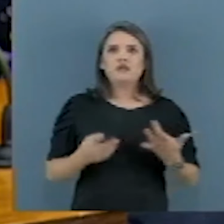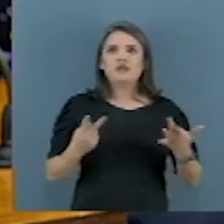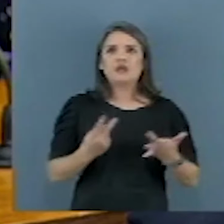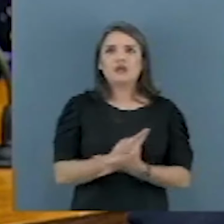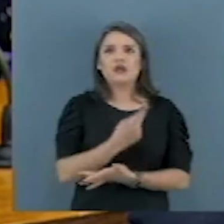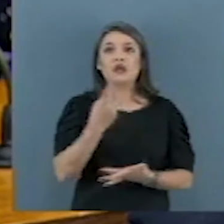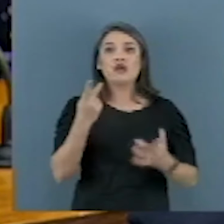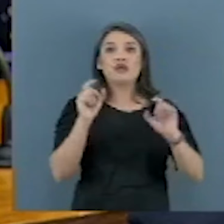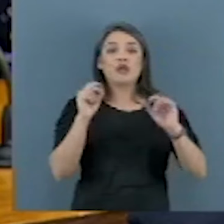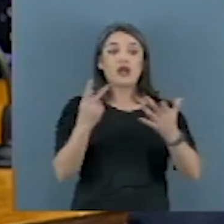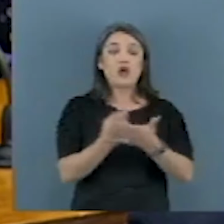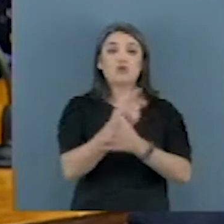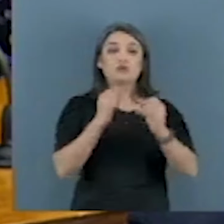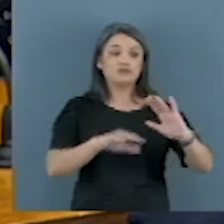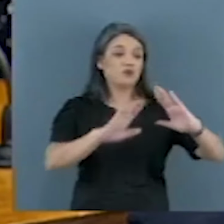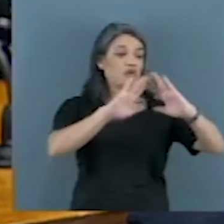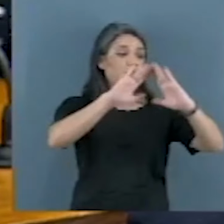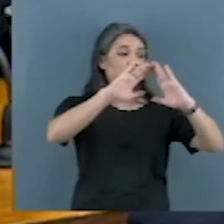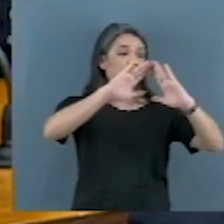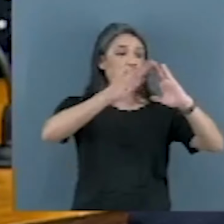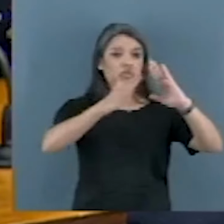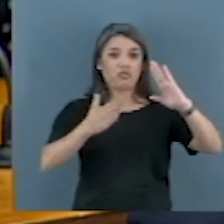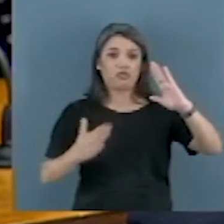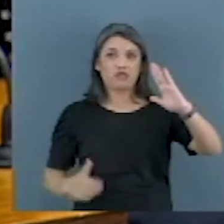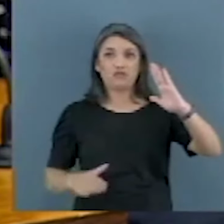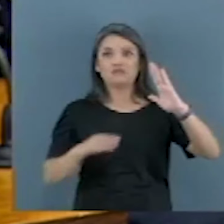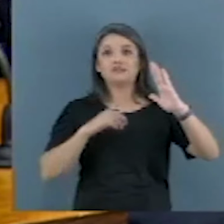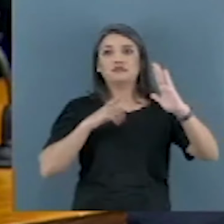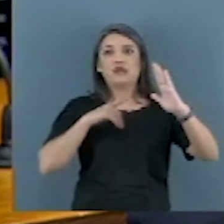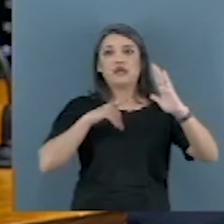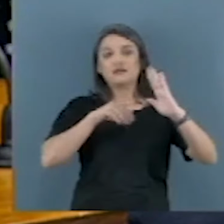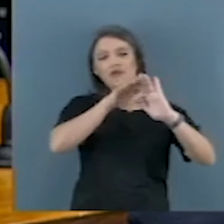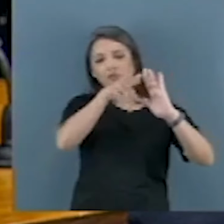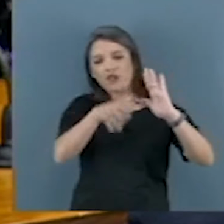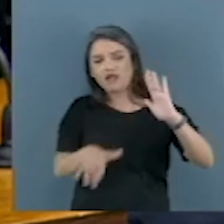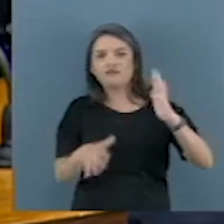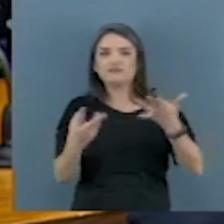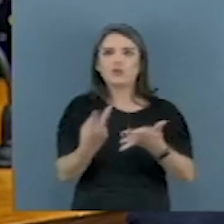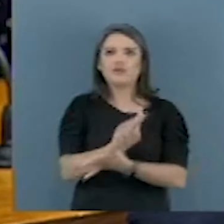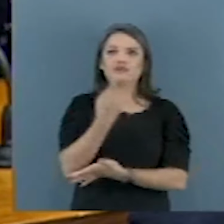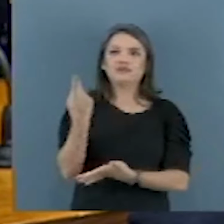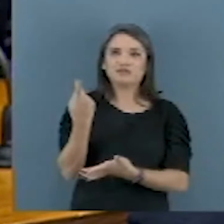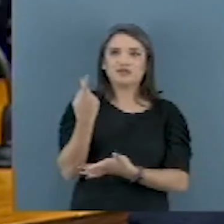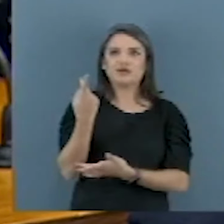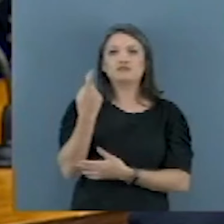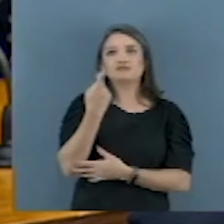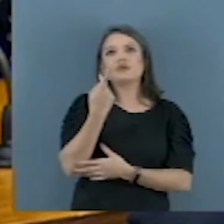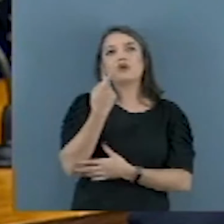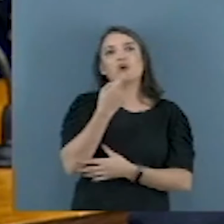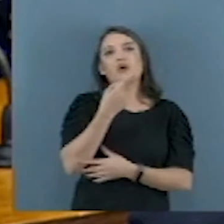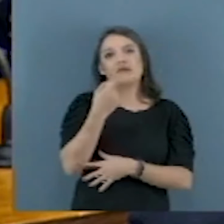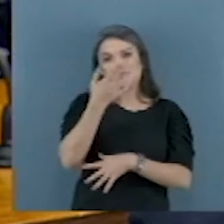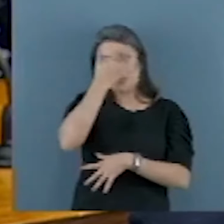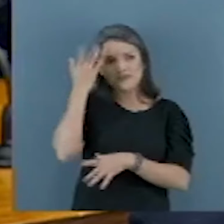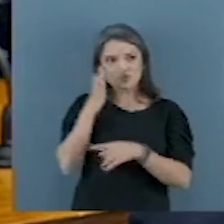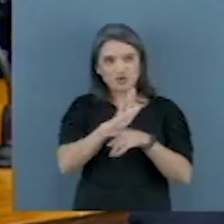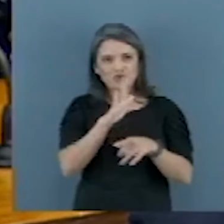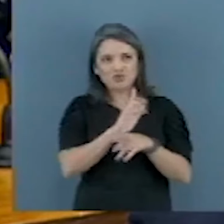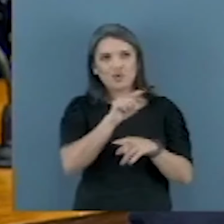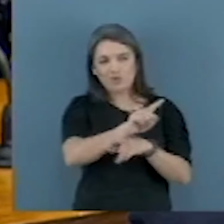caiu e estava todo mundo fazendo um apelo, fazer uma cotinha para poder. É porque é uma pessoa tradicional lá do bairro. Então,